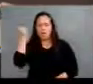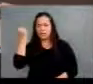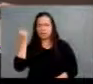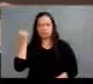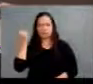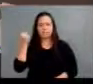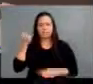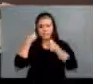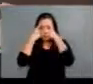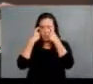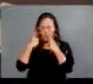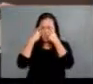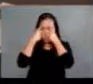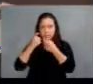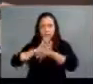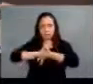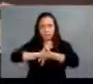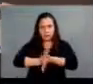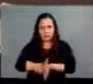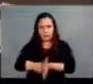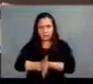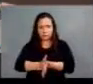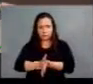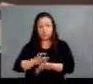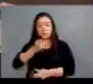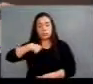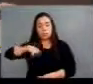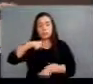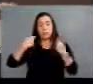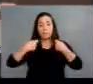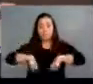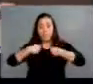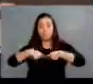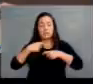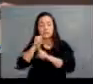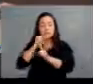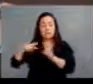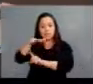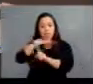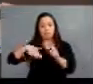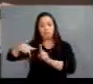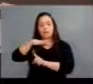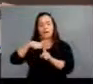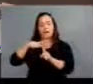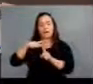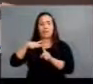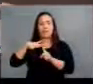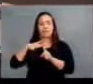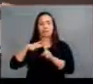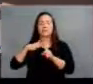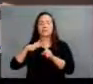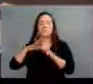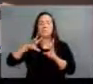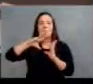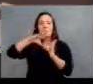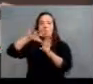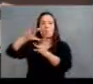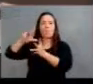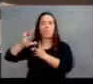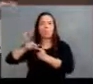a violência, o preconceito. Nós precisamos de uma sociedade e de uma humanidade